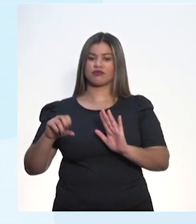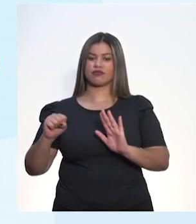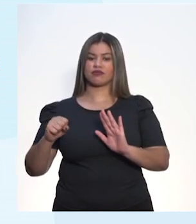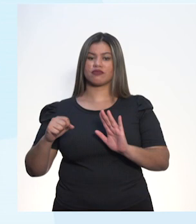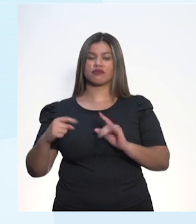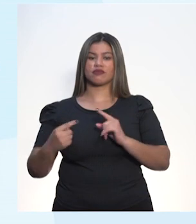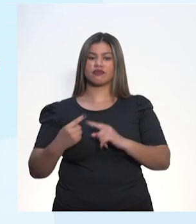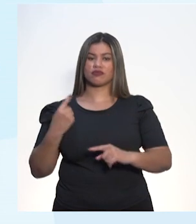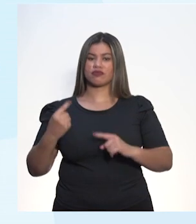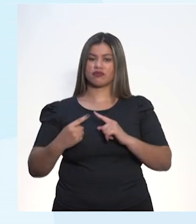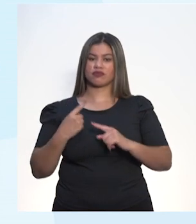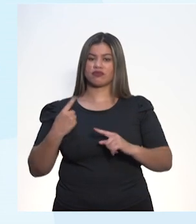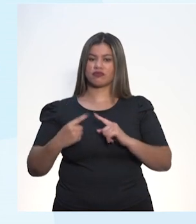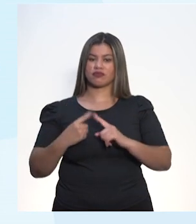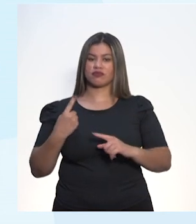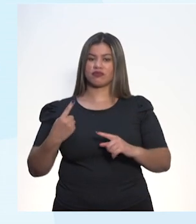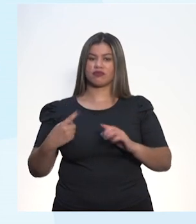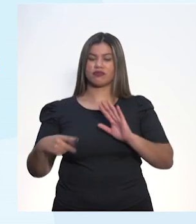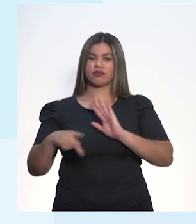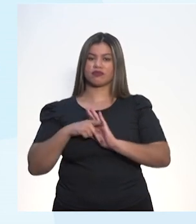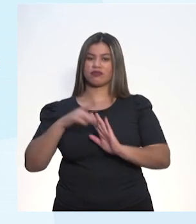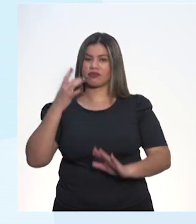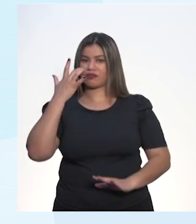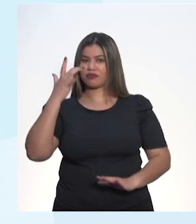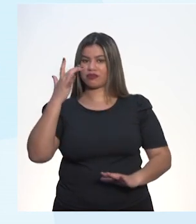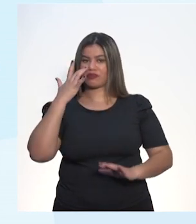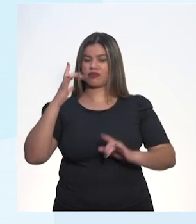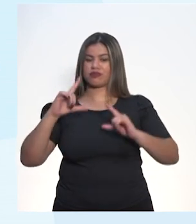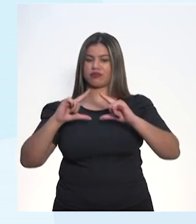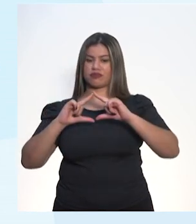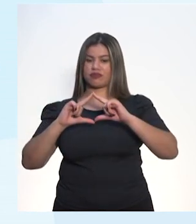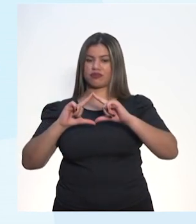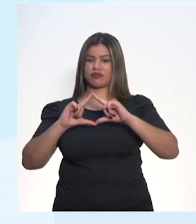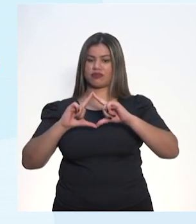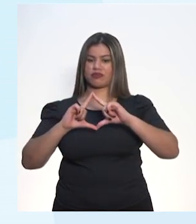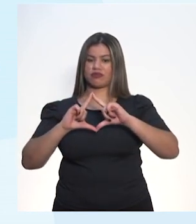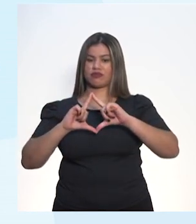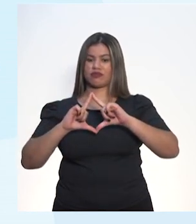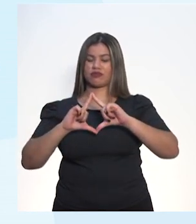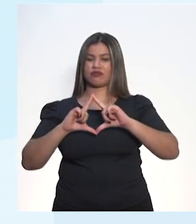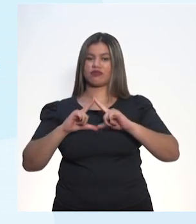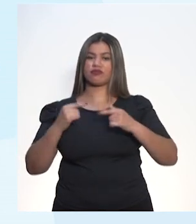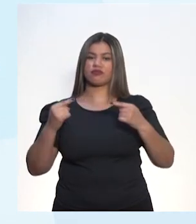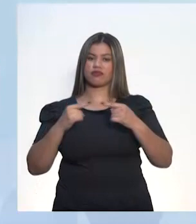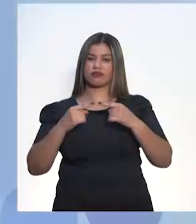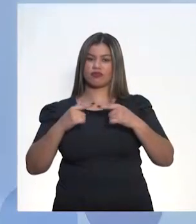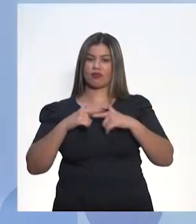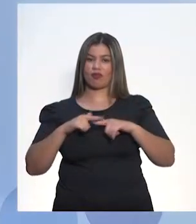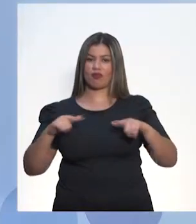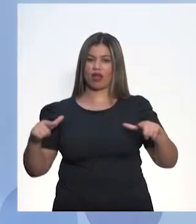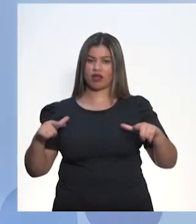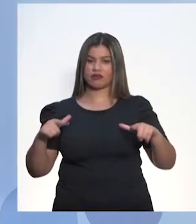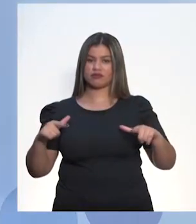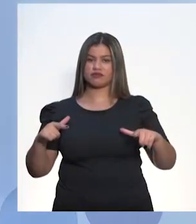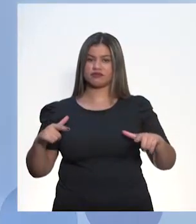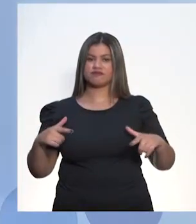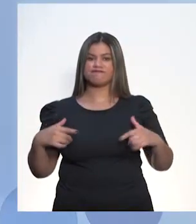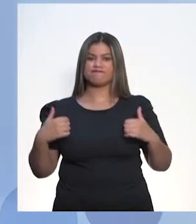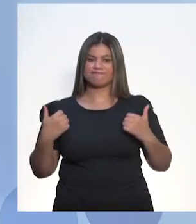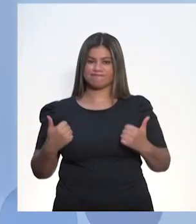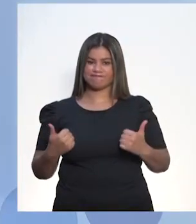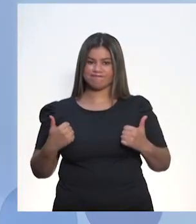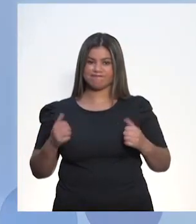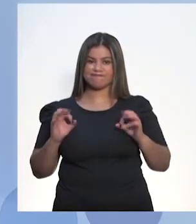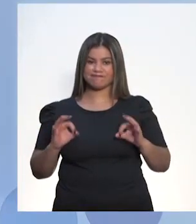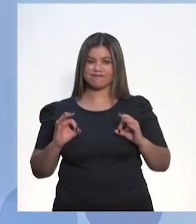carta do naipe de ouros, certo? Então, ele é um conjunto É verdade. vazio, correto? Acho que deu para